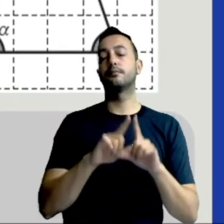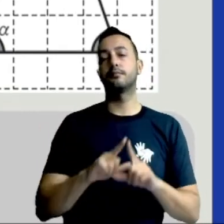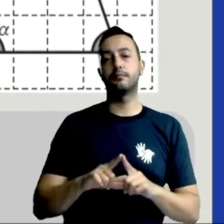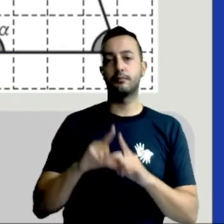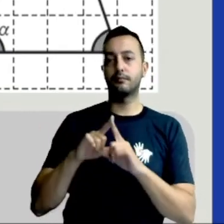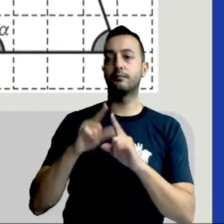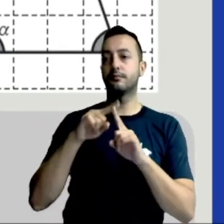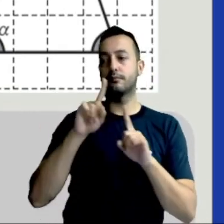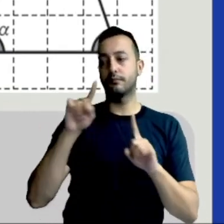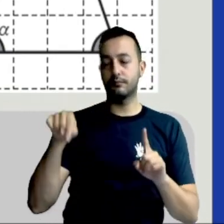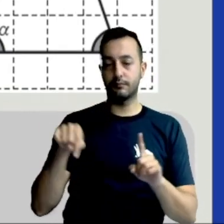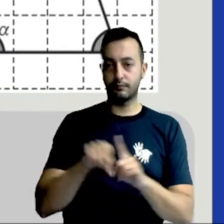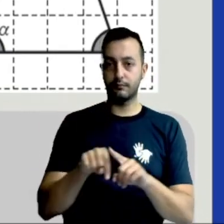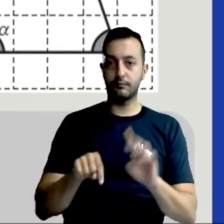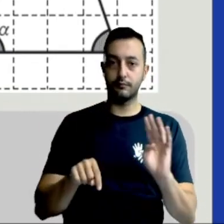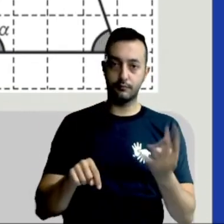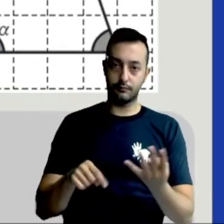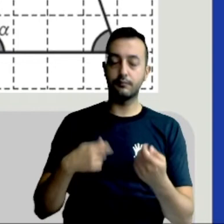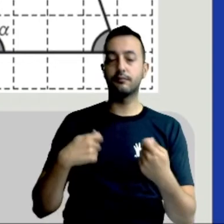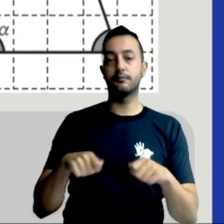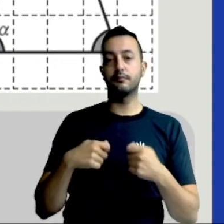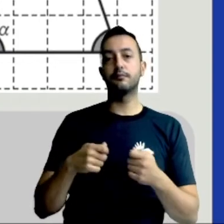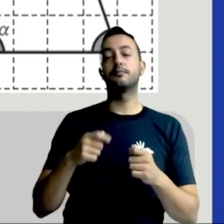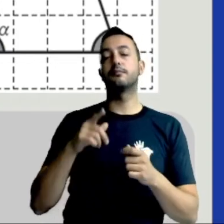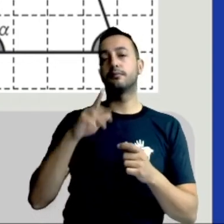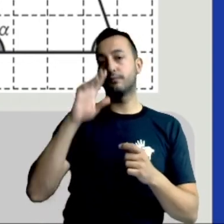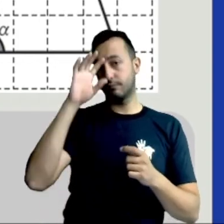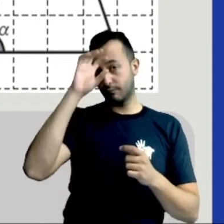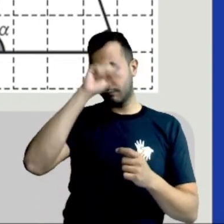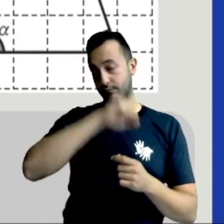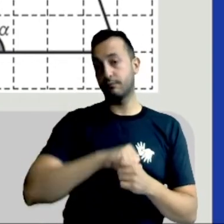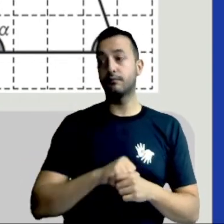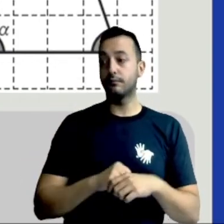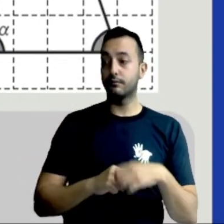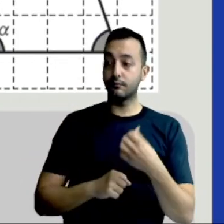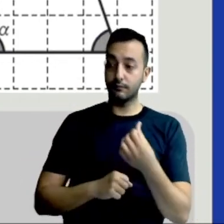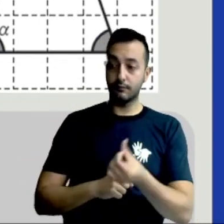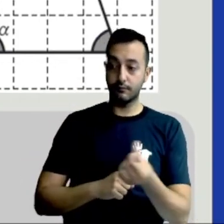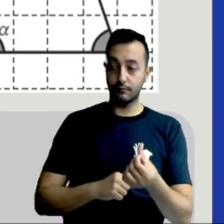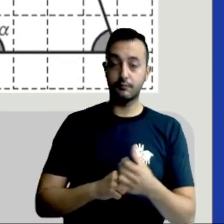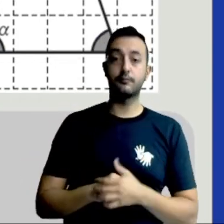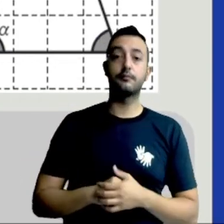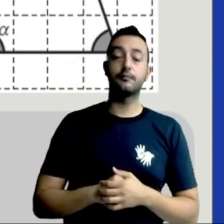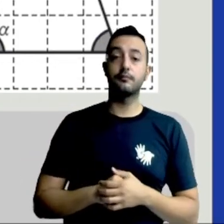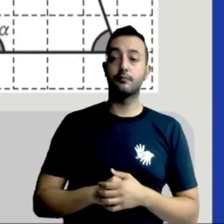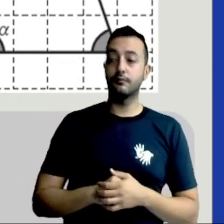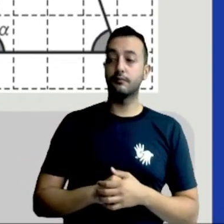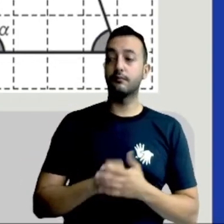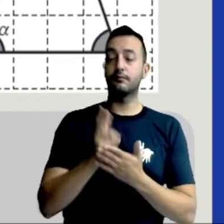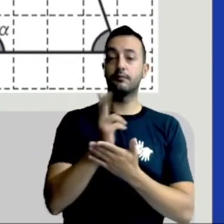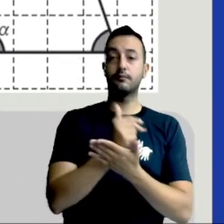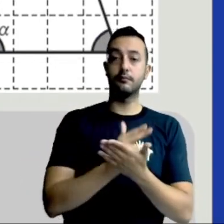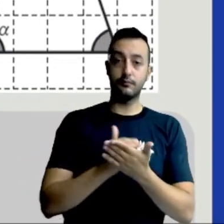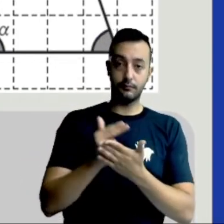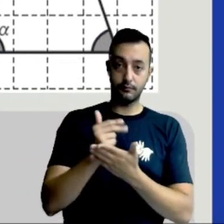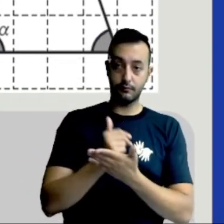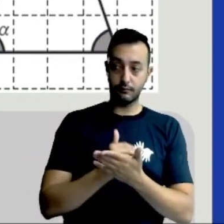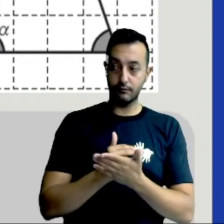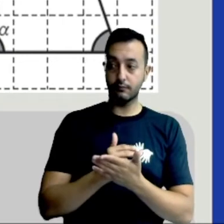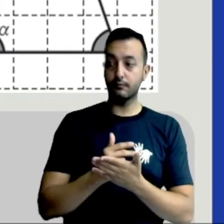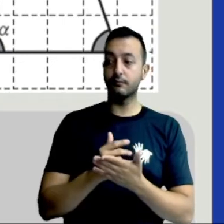monte de informações que vocês precisam conhecer. Então, questão 6, diz assim, na figura